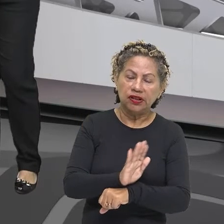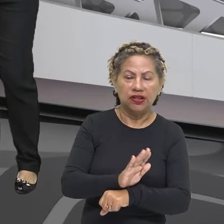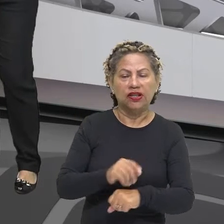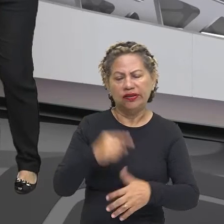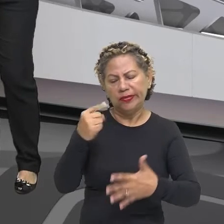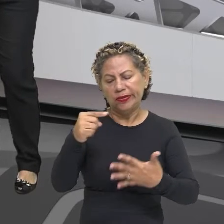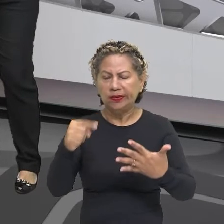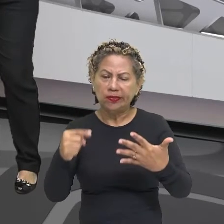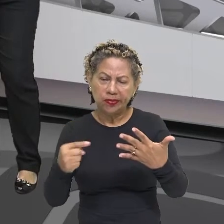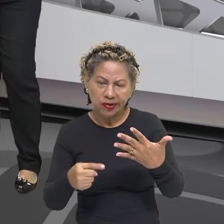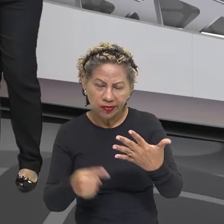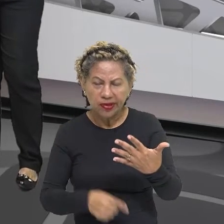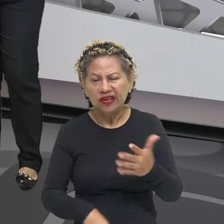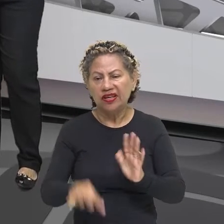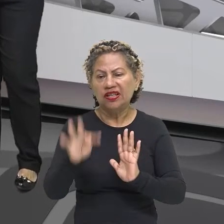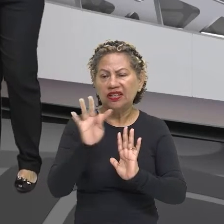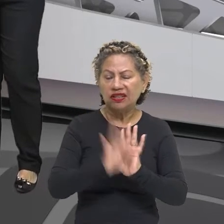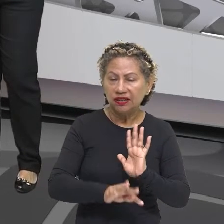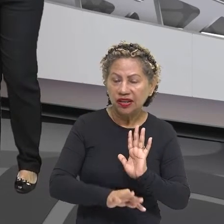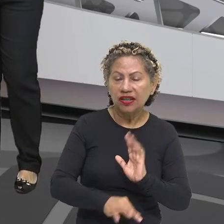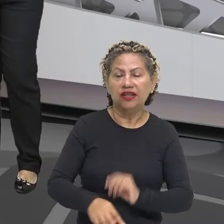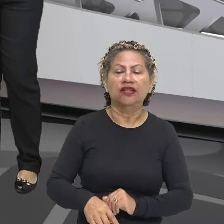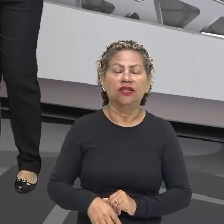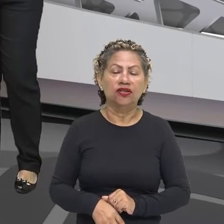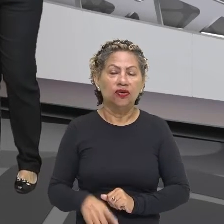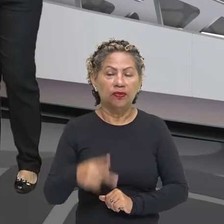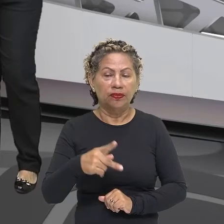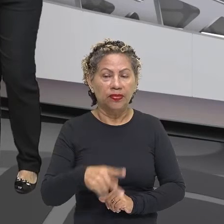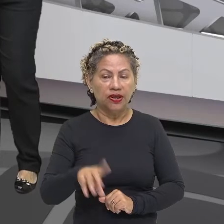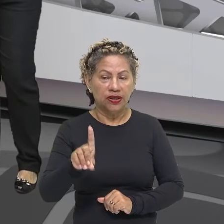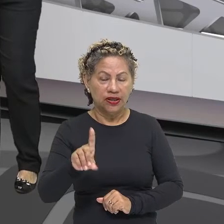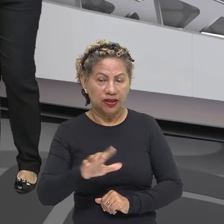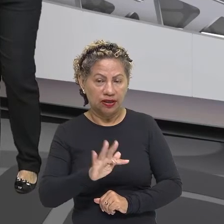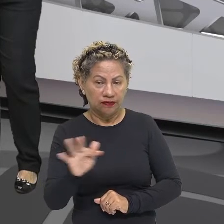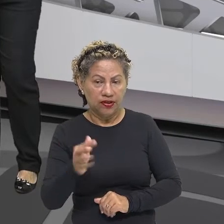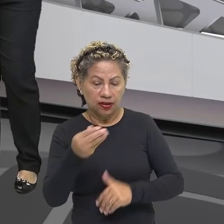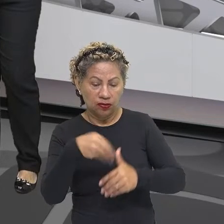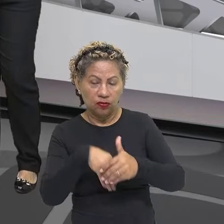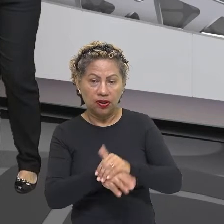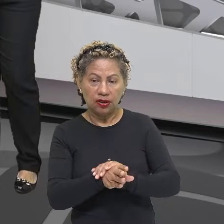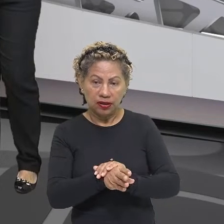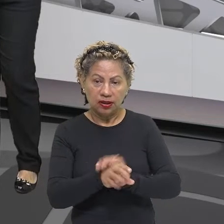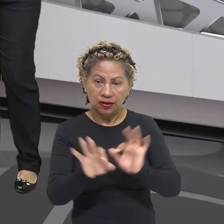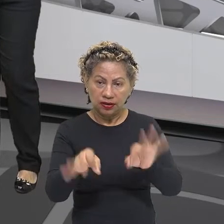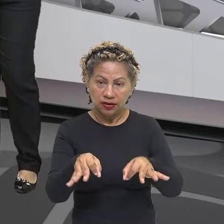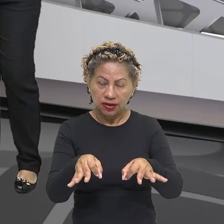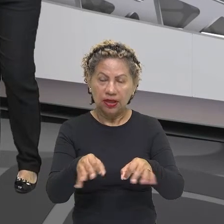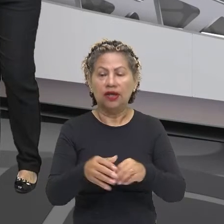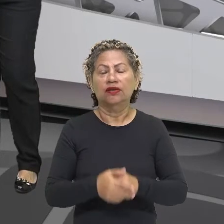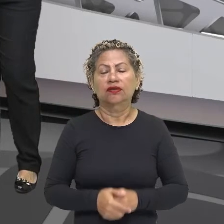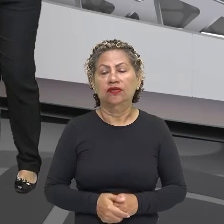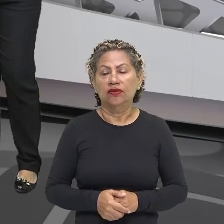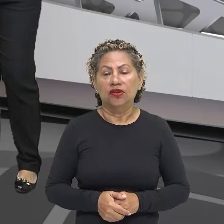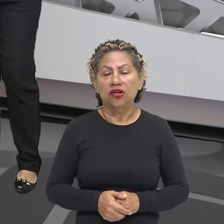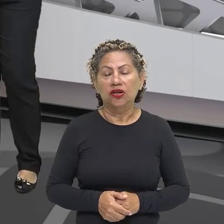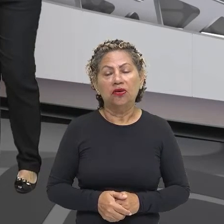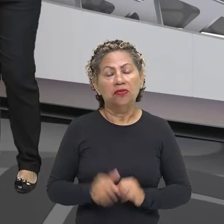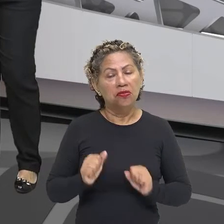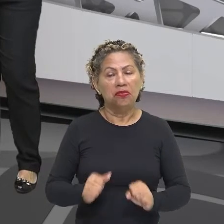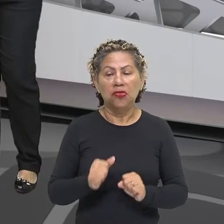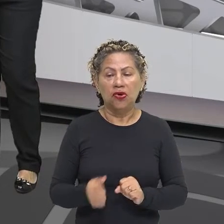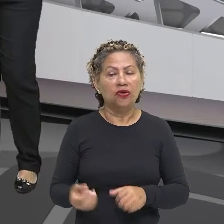o seu documento, mas você tem escaneado e está guardado na nuvem. O que eu faço? Acesso pelo meu